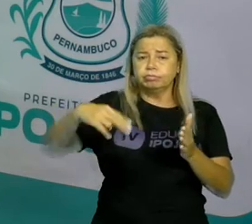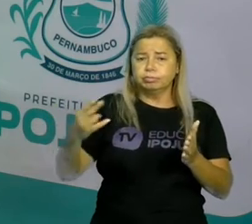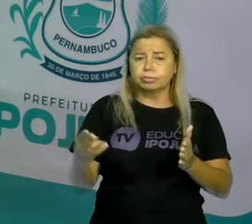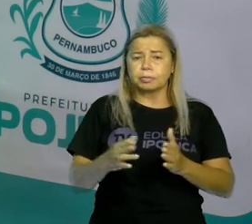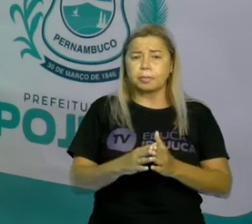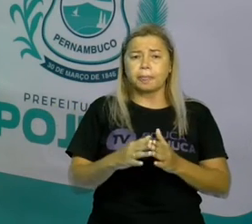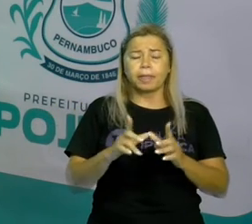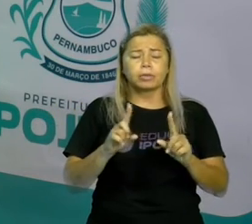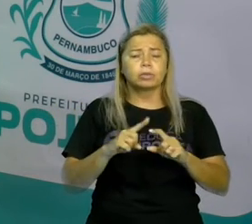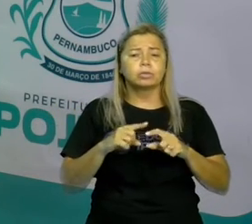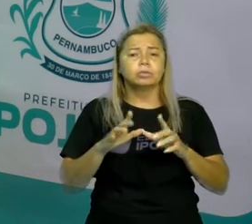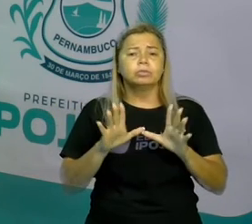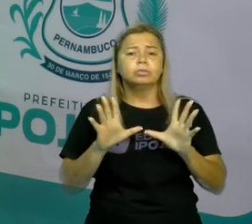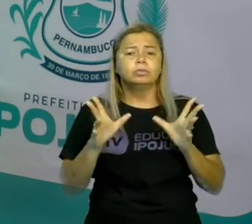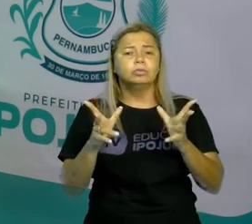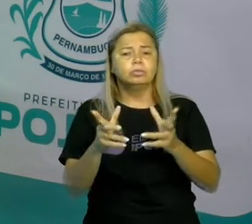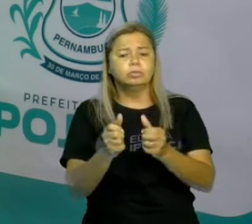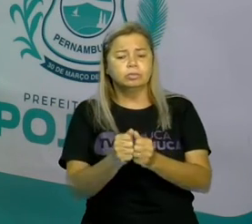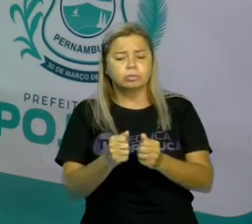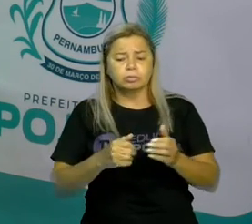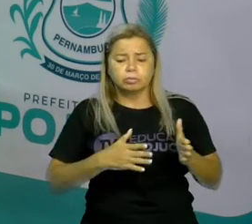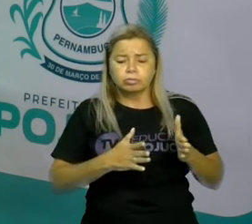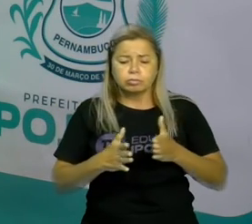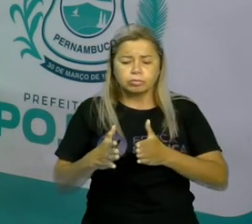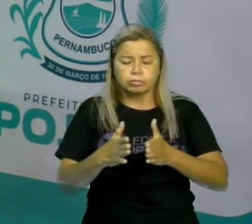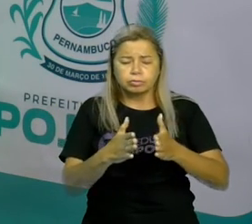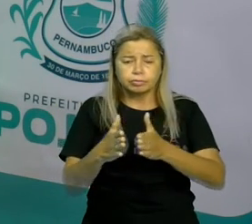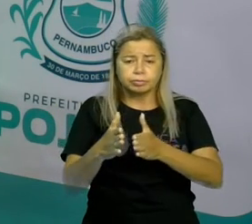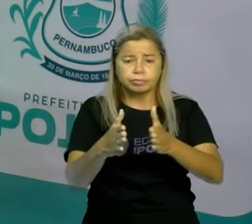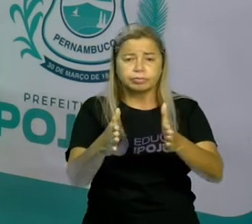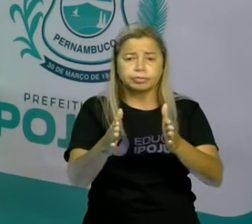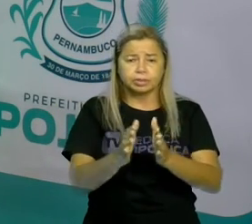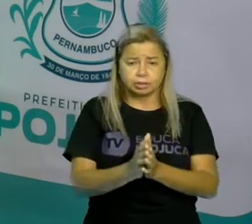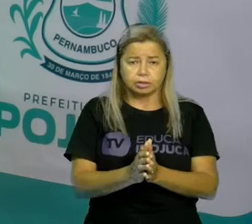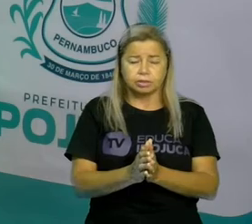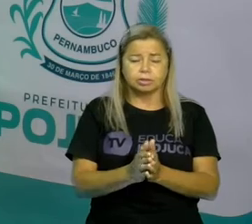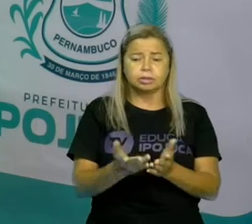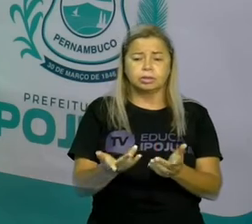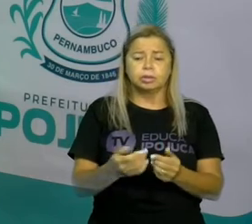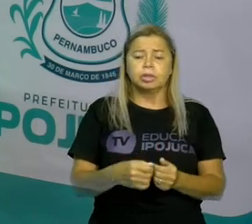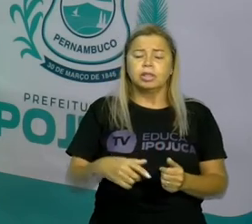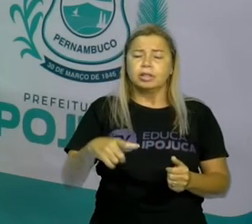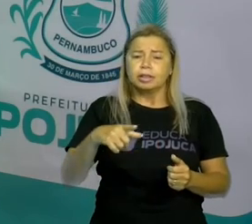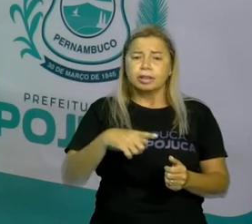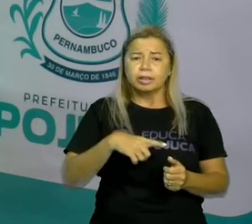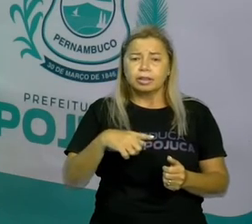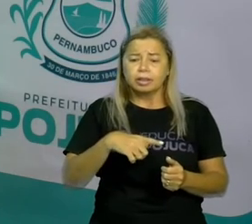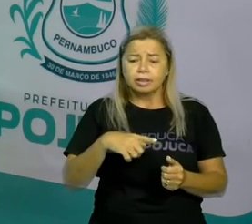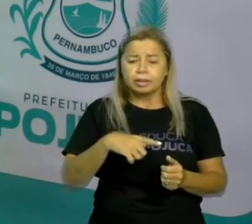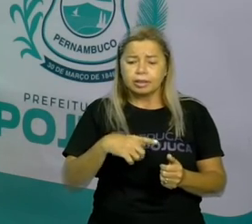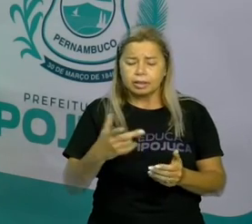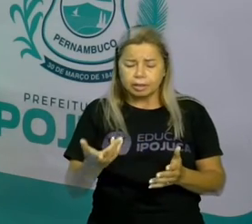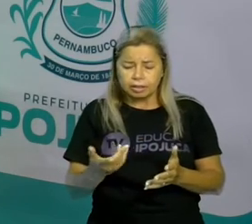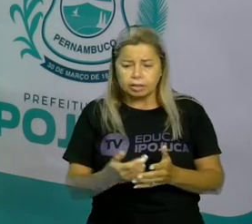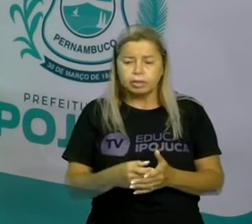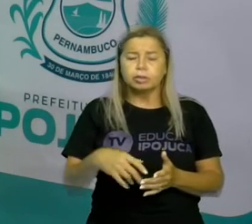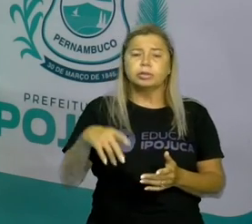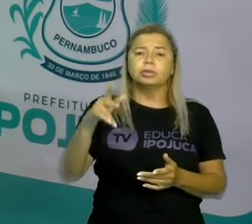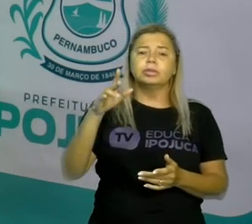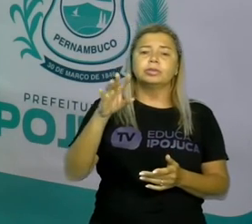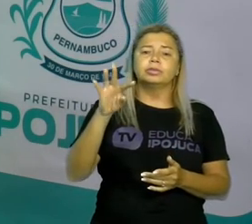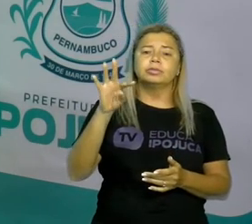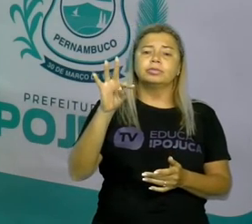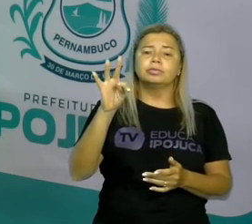trajeto todo caminho todo percurso todo o caminho na qual a gente traça de um lugar